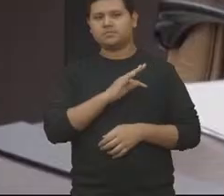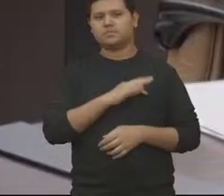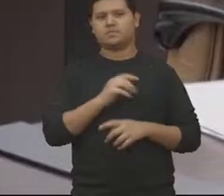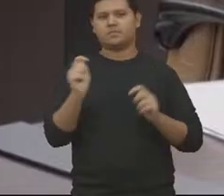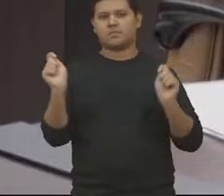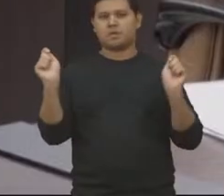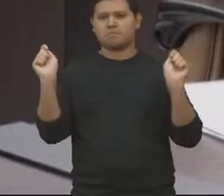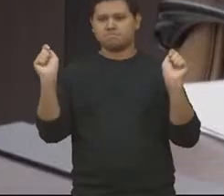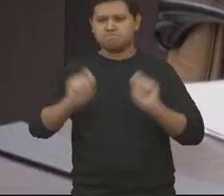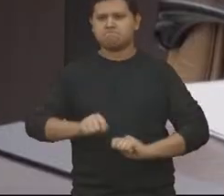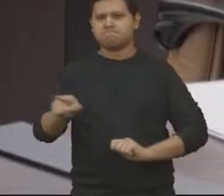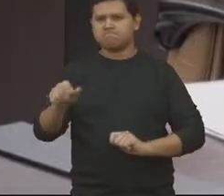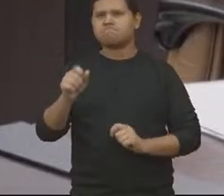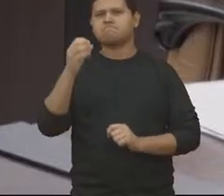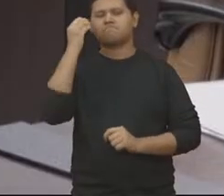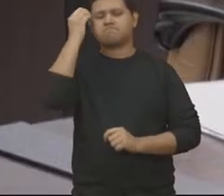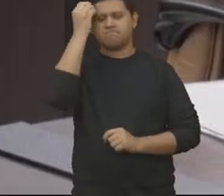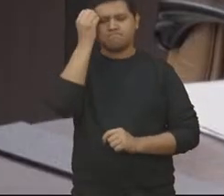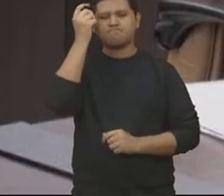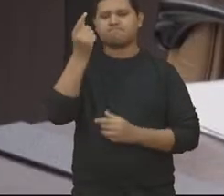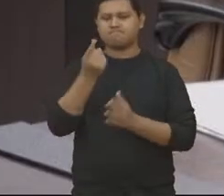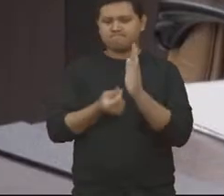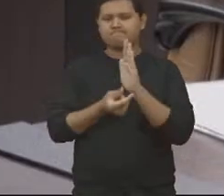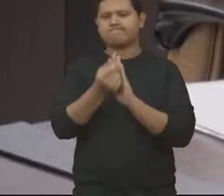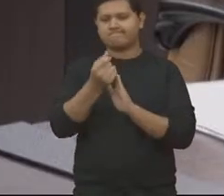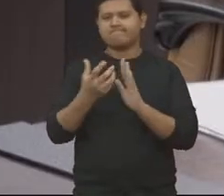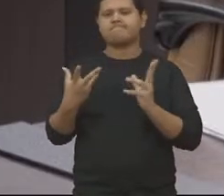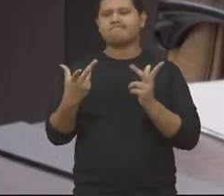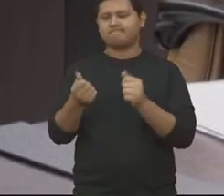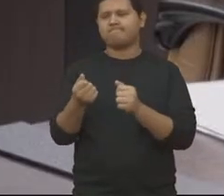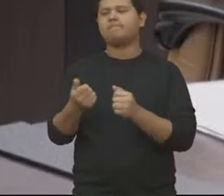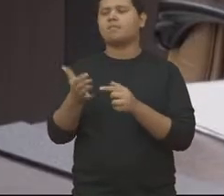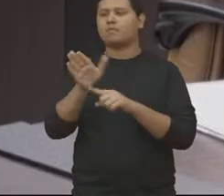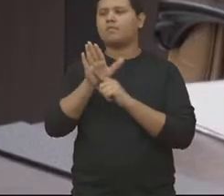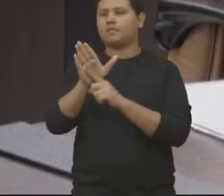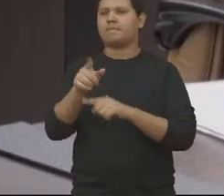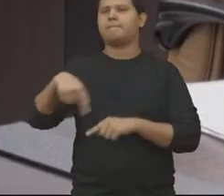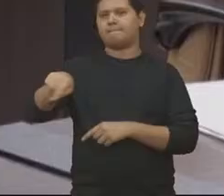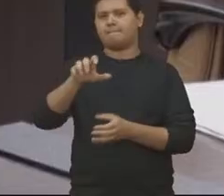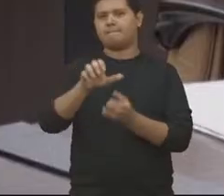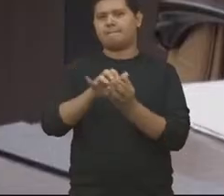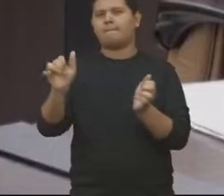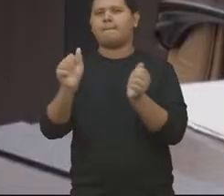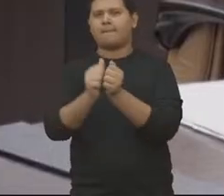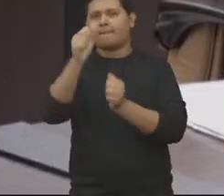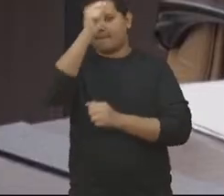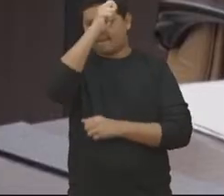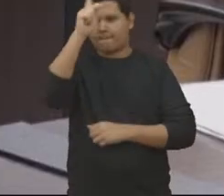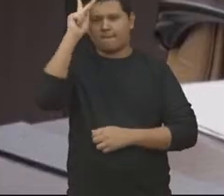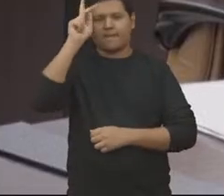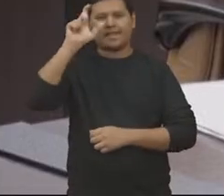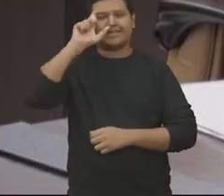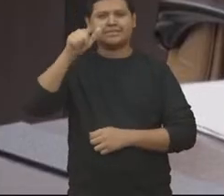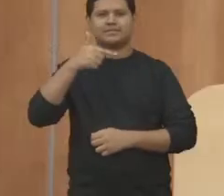de entendimento financeiro para tocar a nossa cidade junto ao Celso Florencio. Muito obrigada, viu,